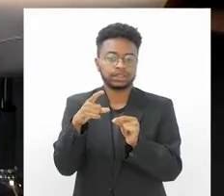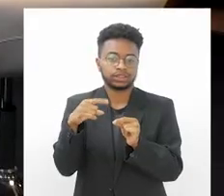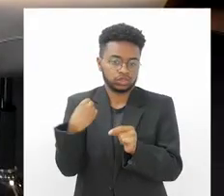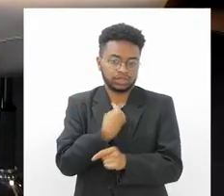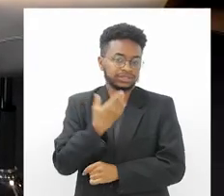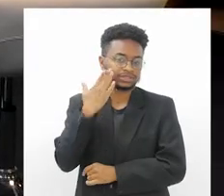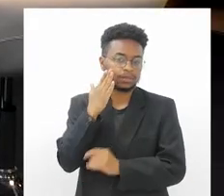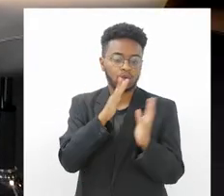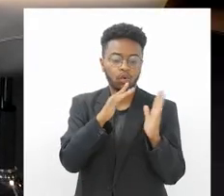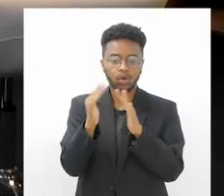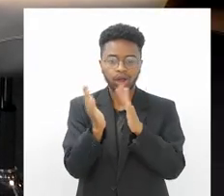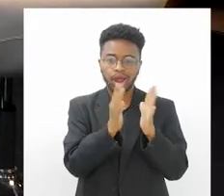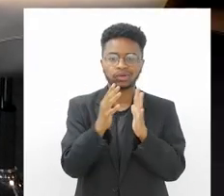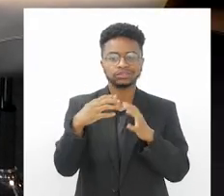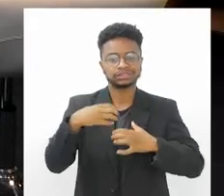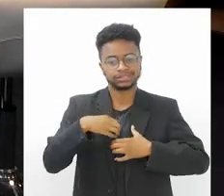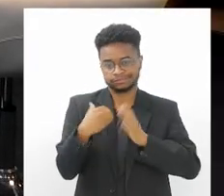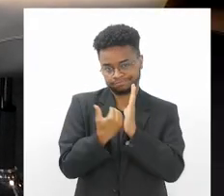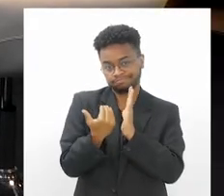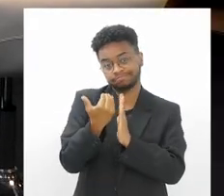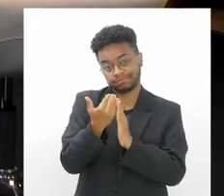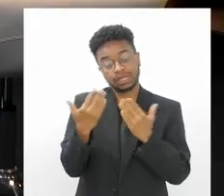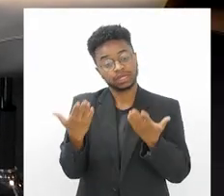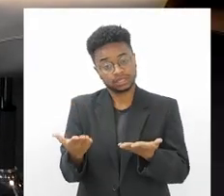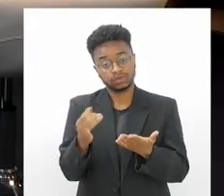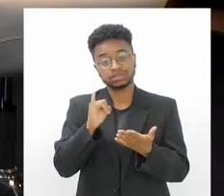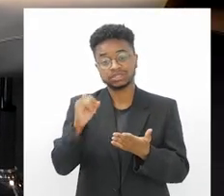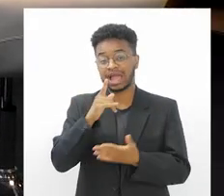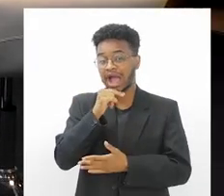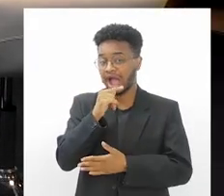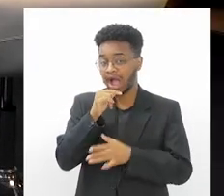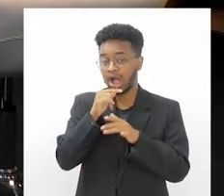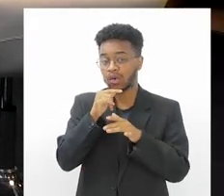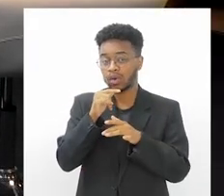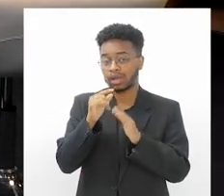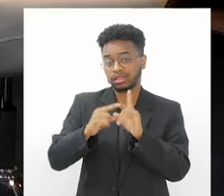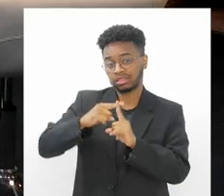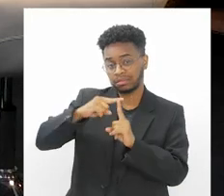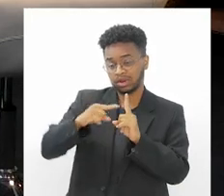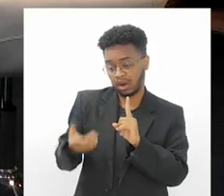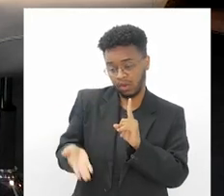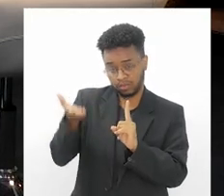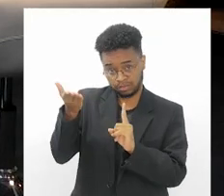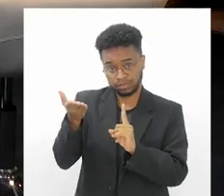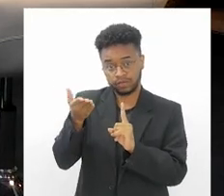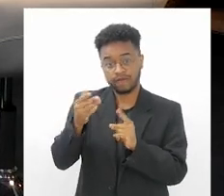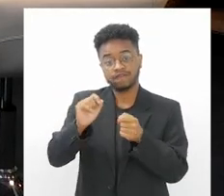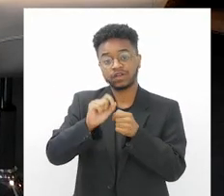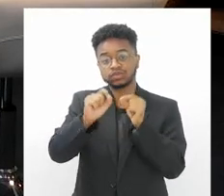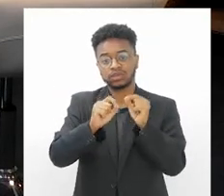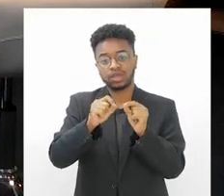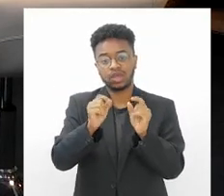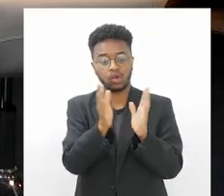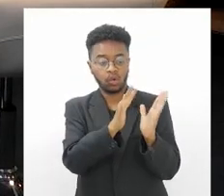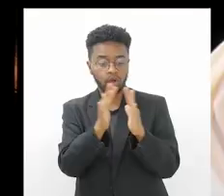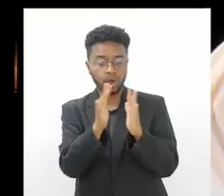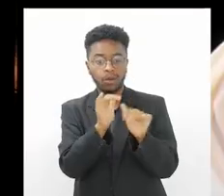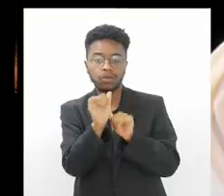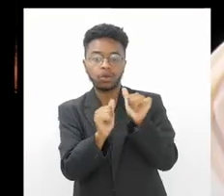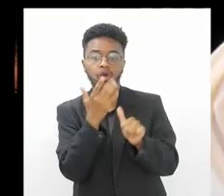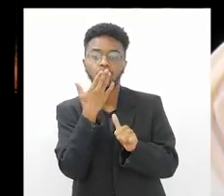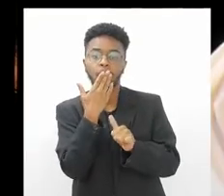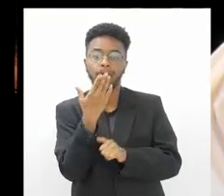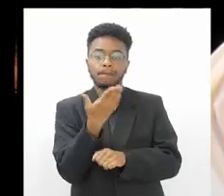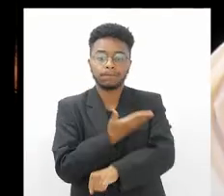que a gente sabe são os corais. Então, isso, a elevação da temperatura vai causar o branqueamento, né,